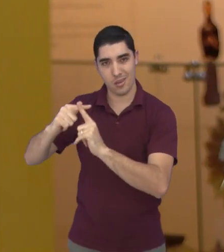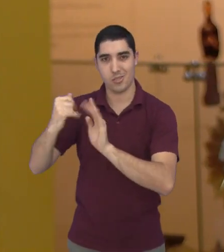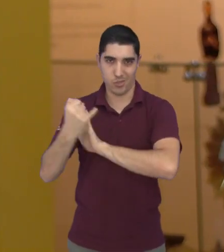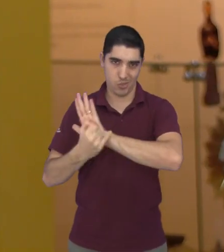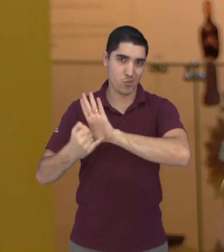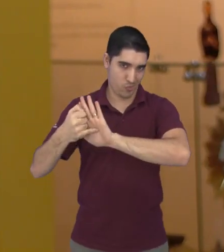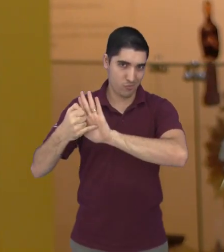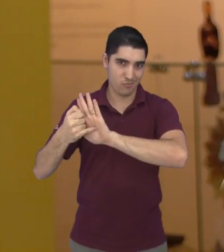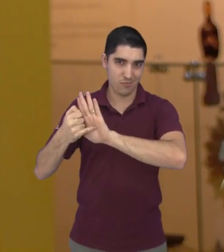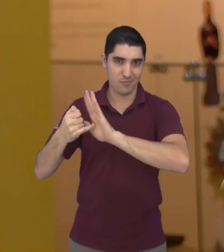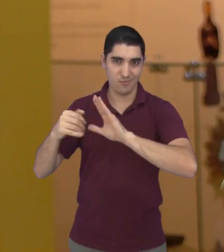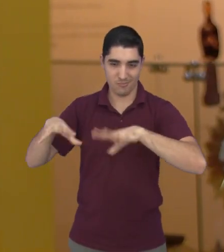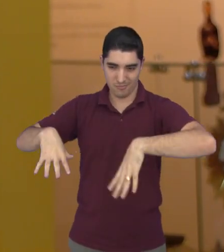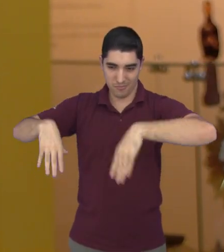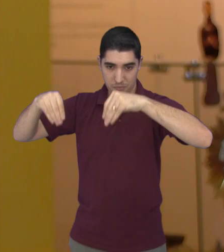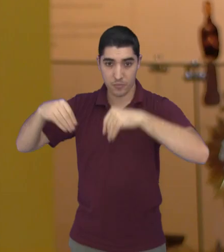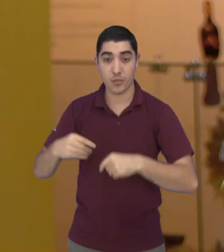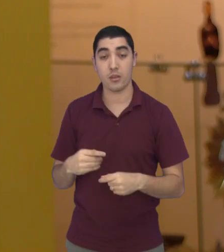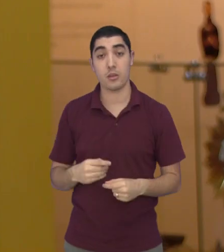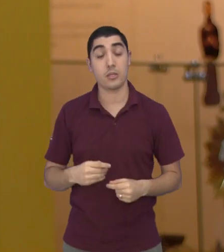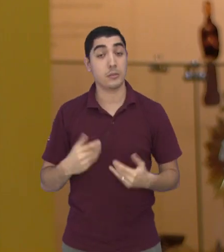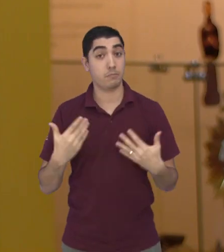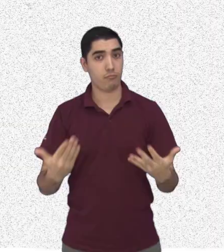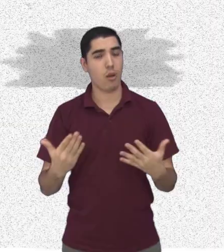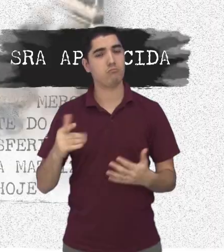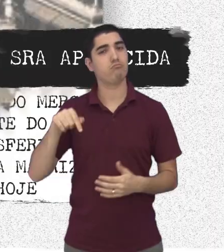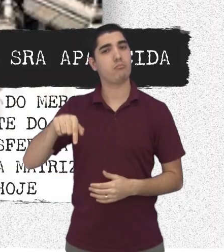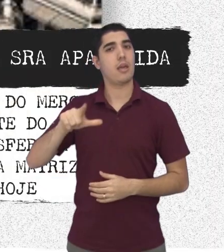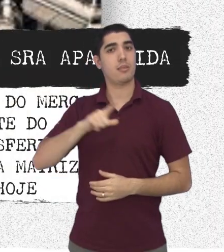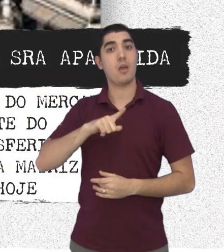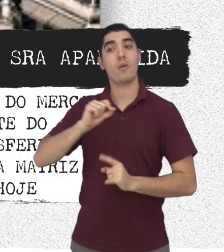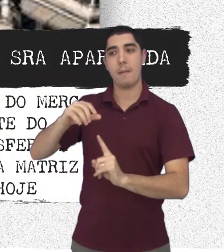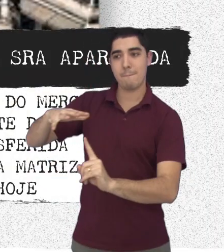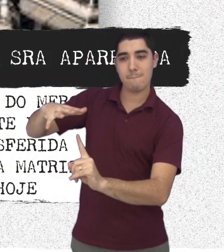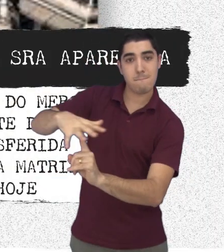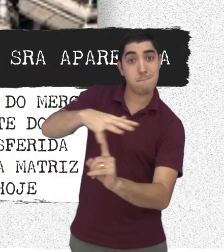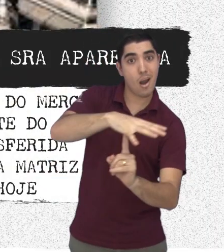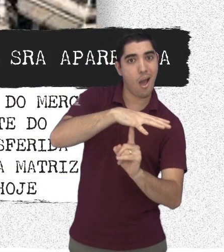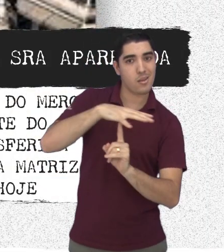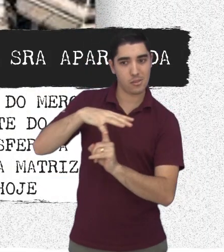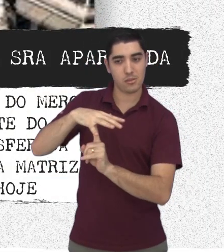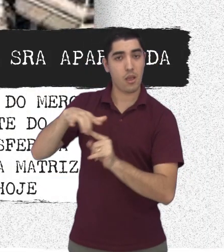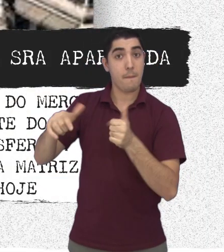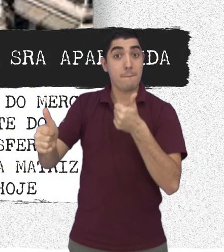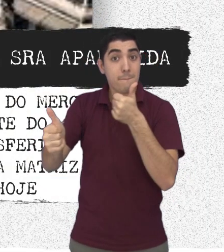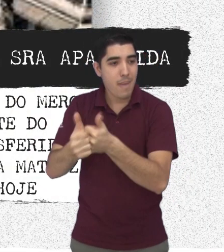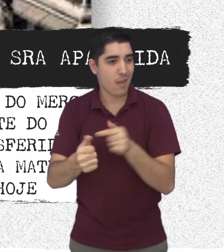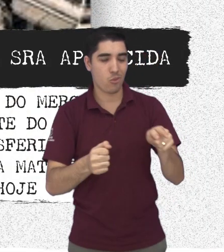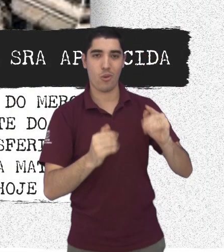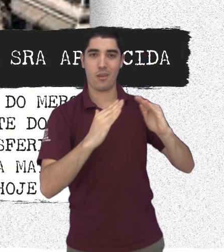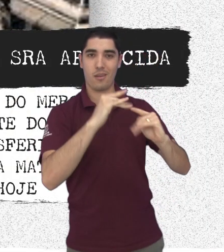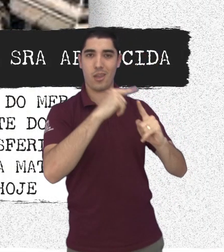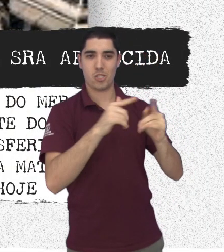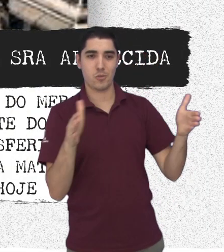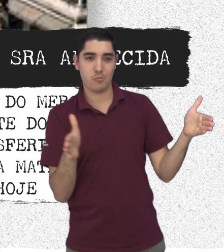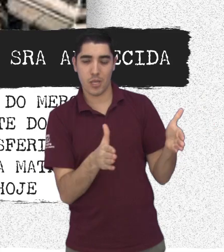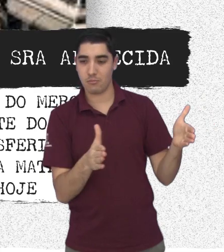gente tinha o Largo de Aparecida, uma grande praça na frente da capela.